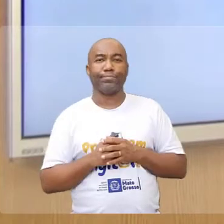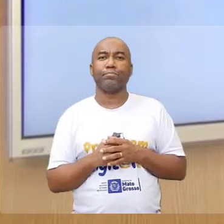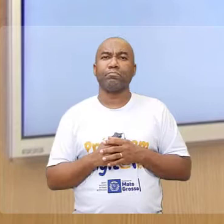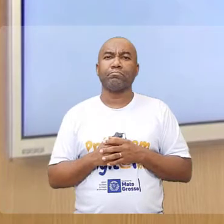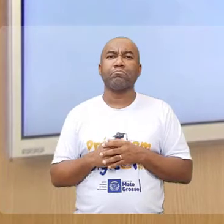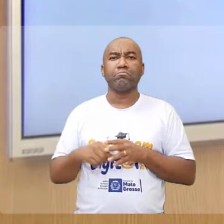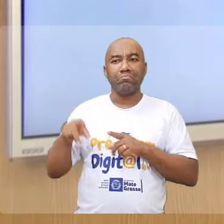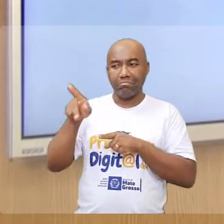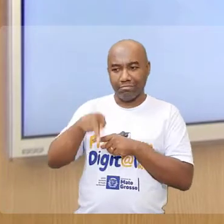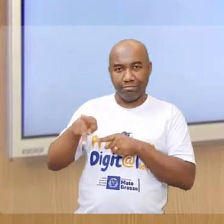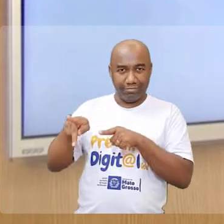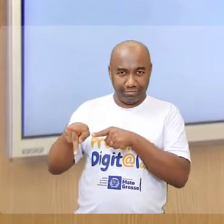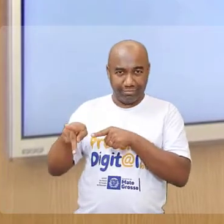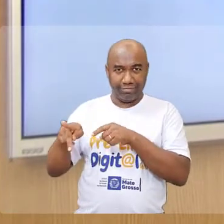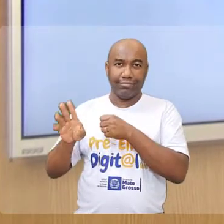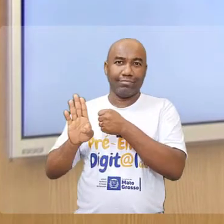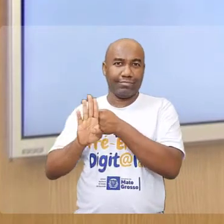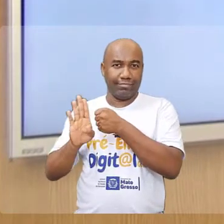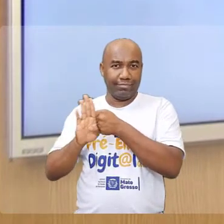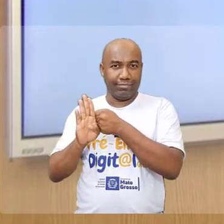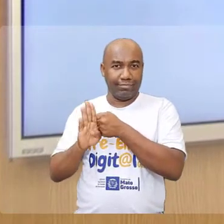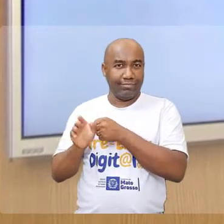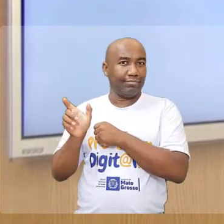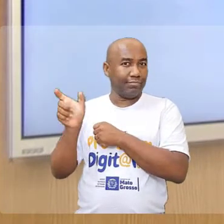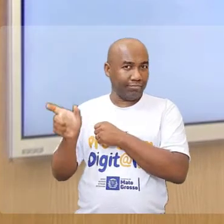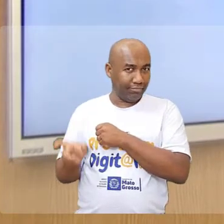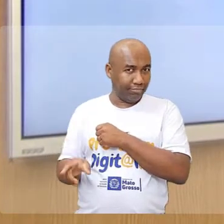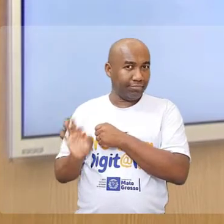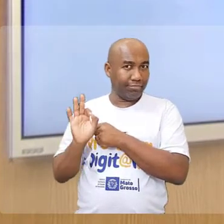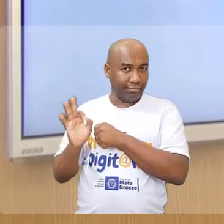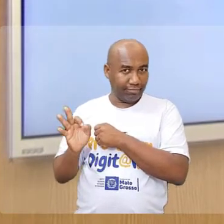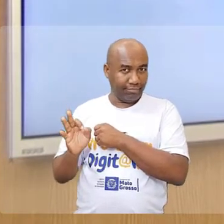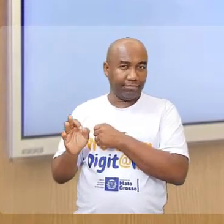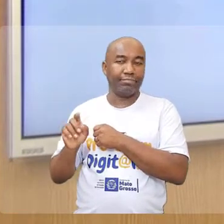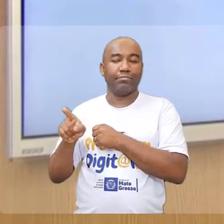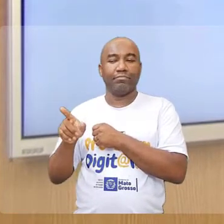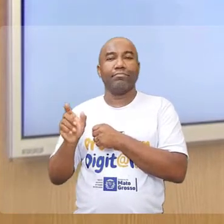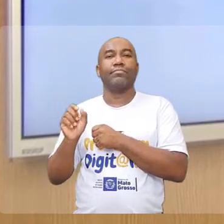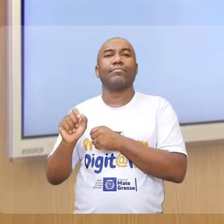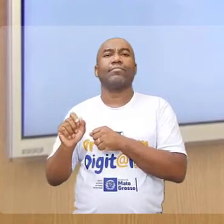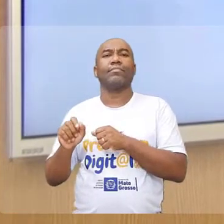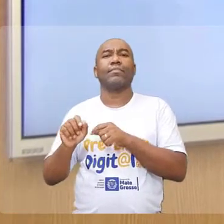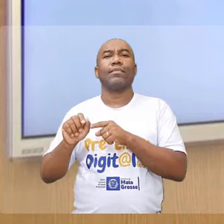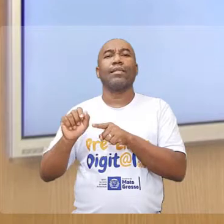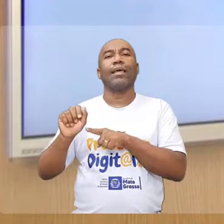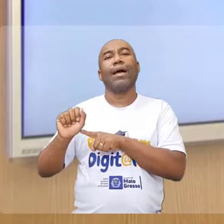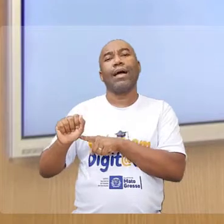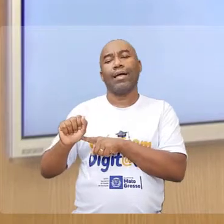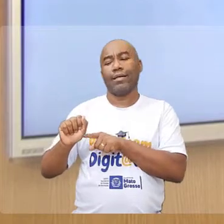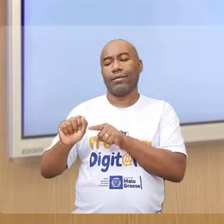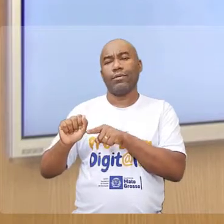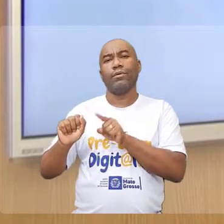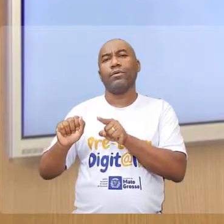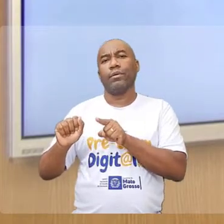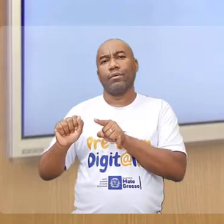Professora é o substantivo. O que está em volta, o A, é um artigo.